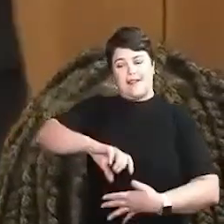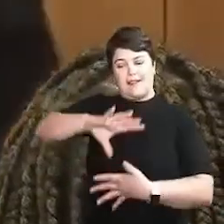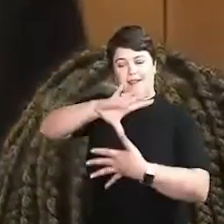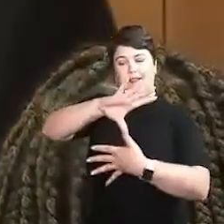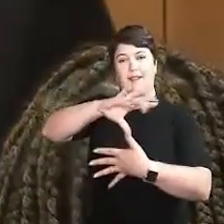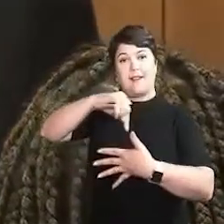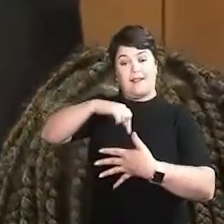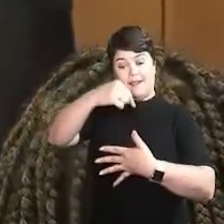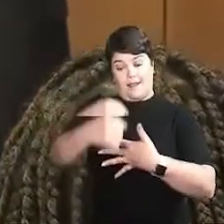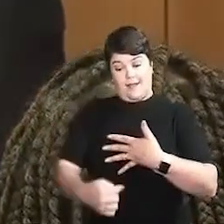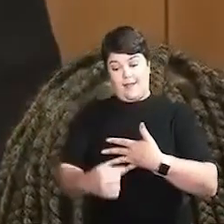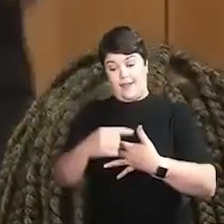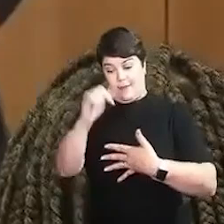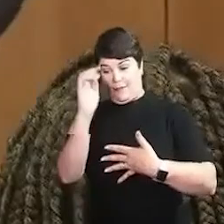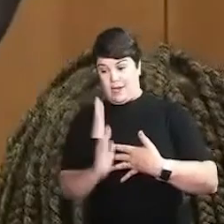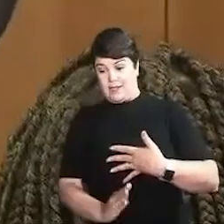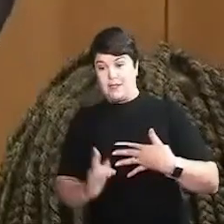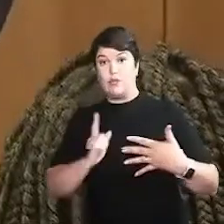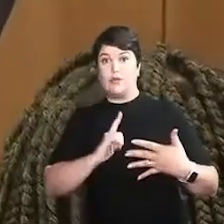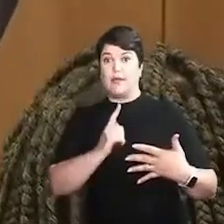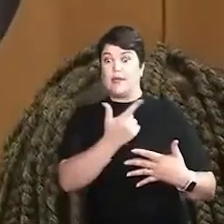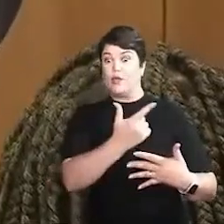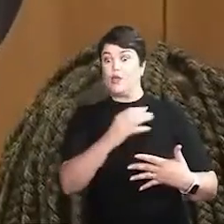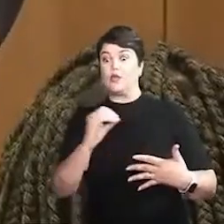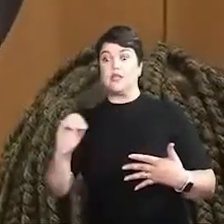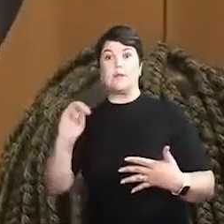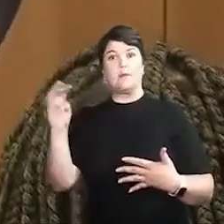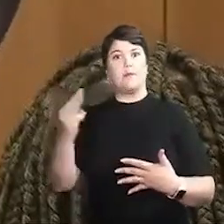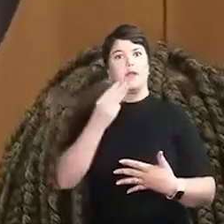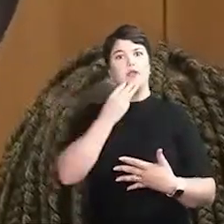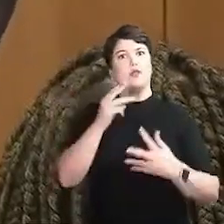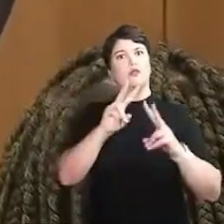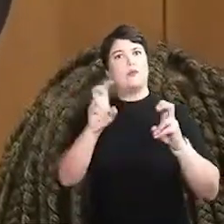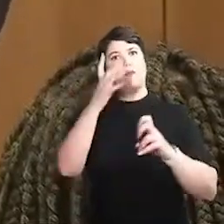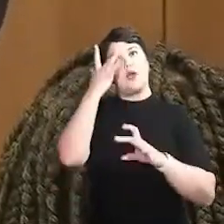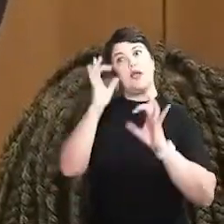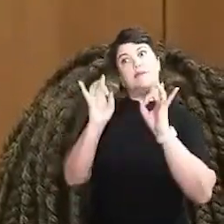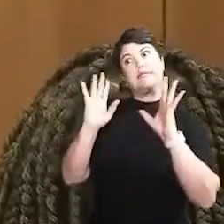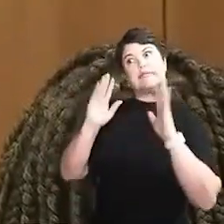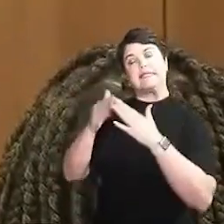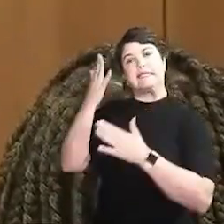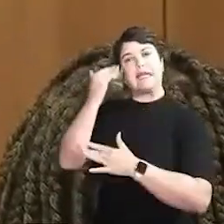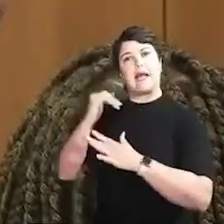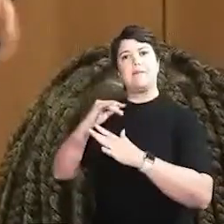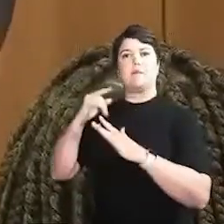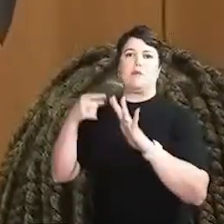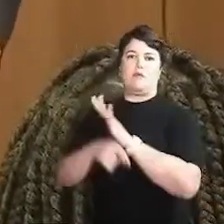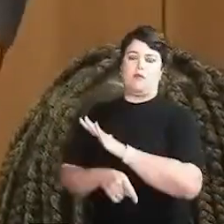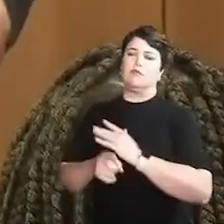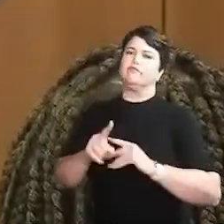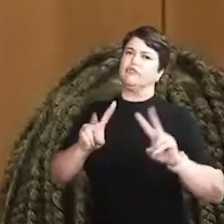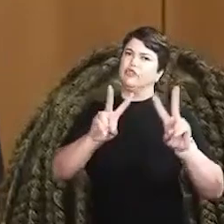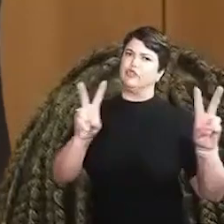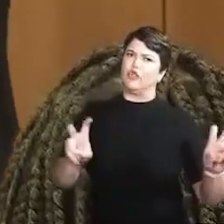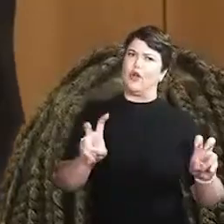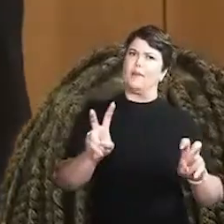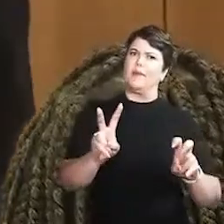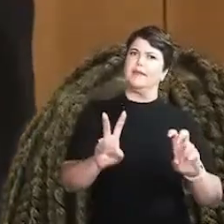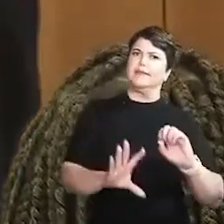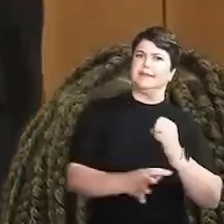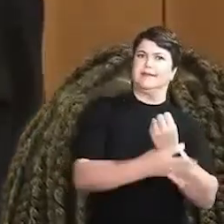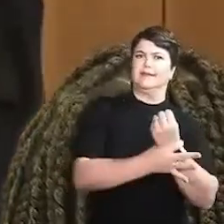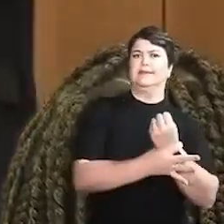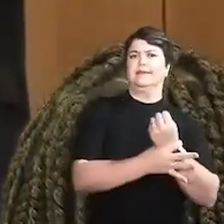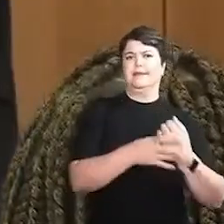200 milhões de especialistas em relação à segurança pública execução penal é parecido todo mundo tem uma